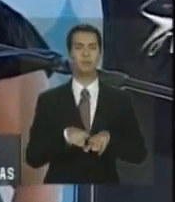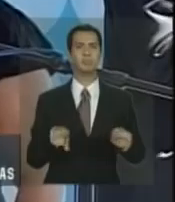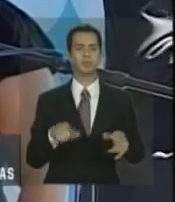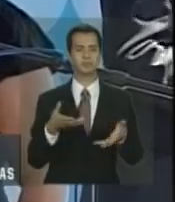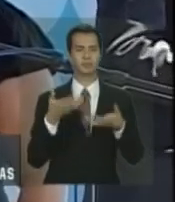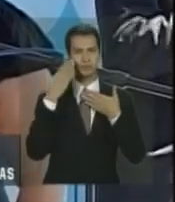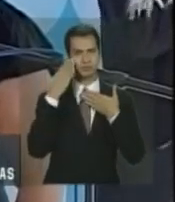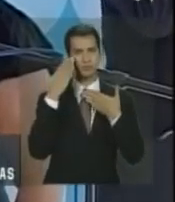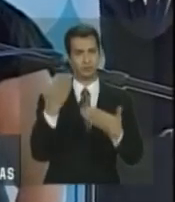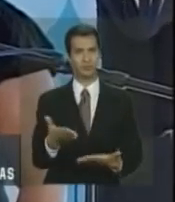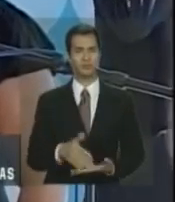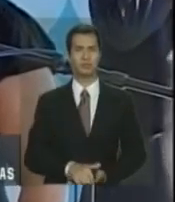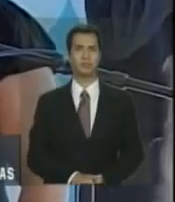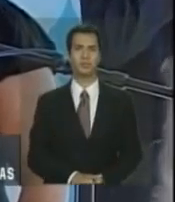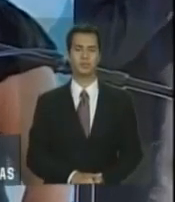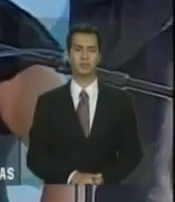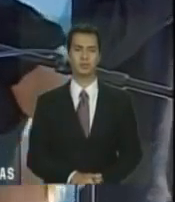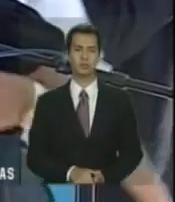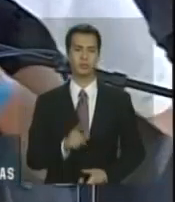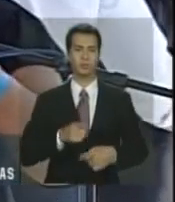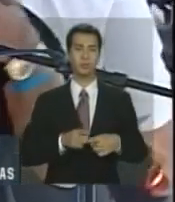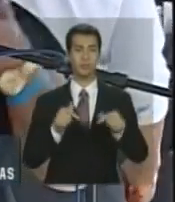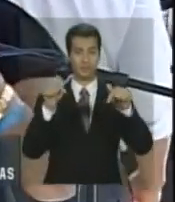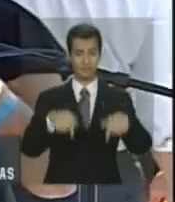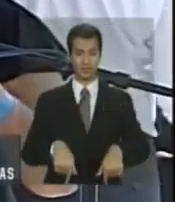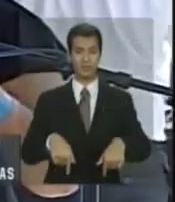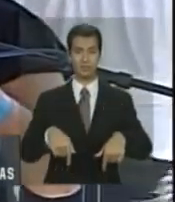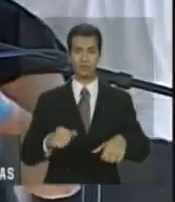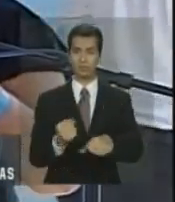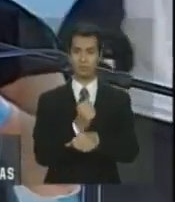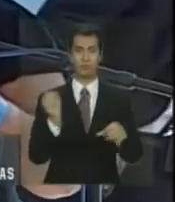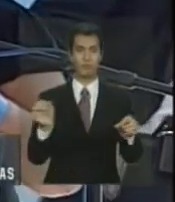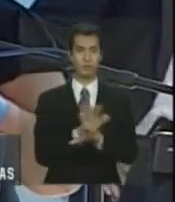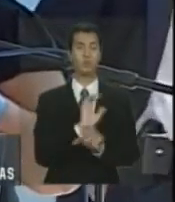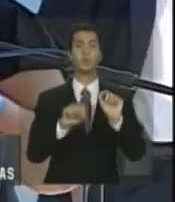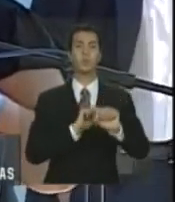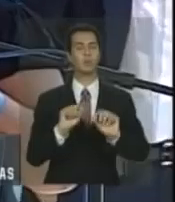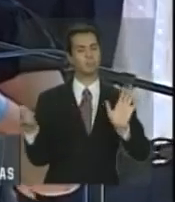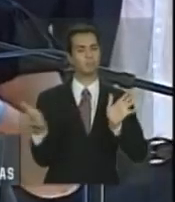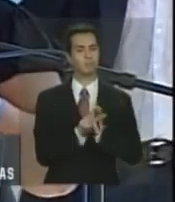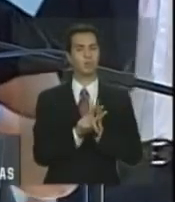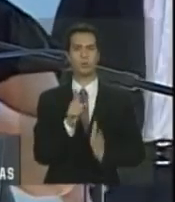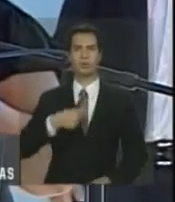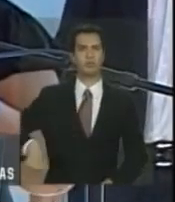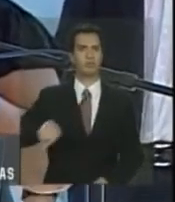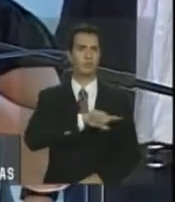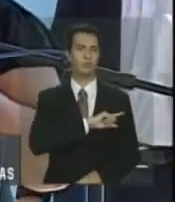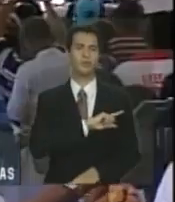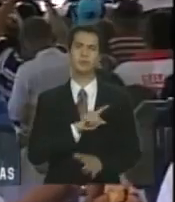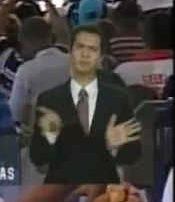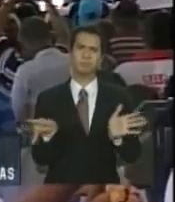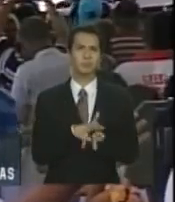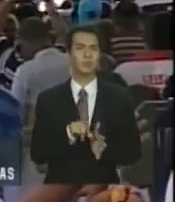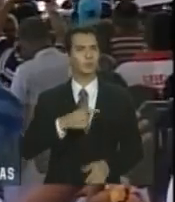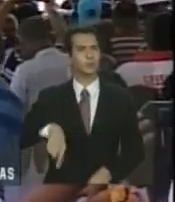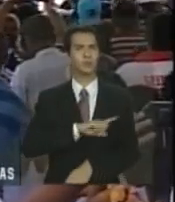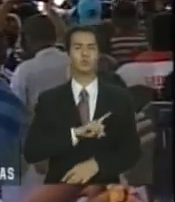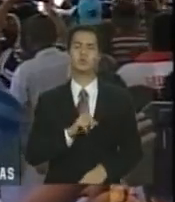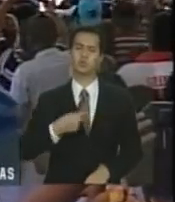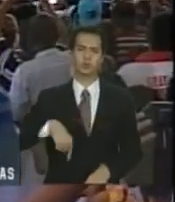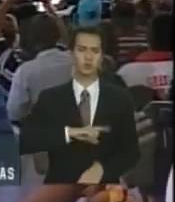vocês. Isso daqui é para nós, é nosso, é nosso. Isso aqui é nosso. Uma batalha